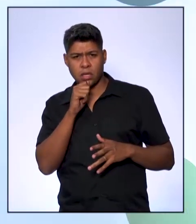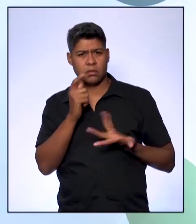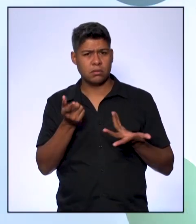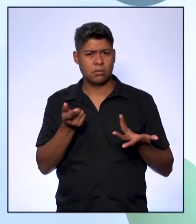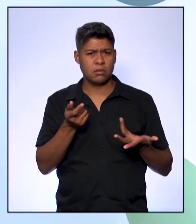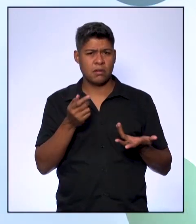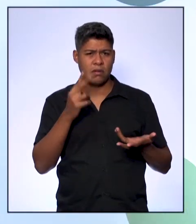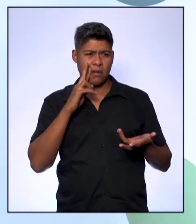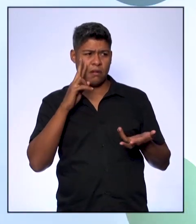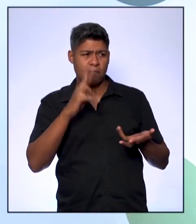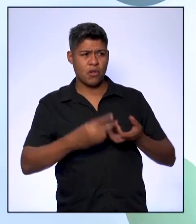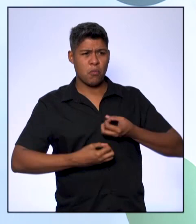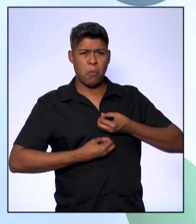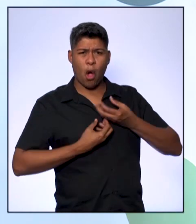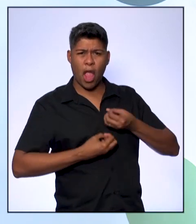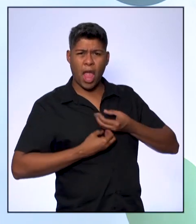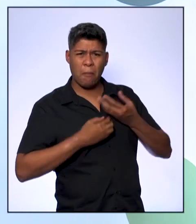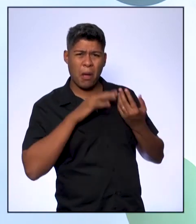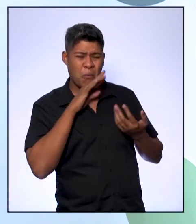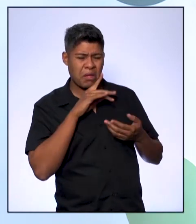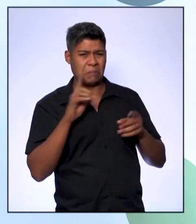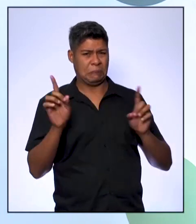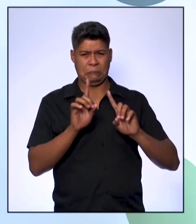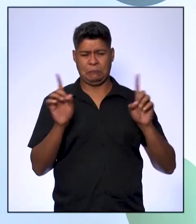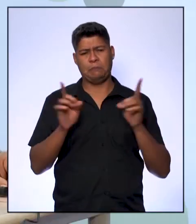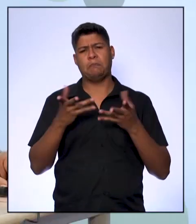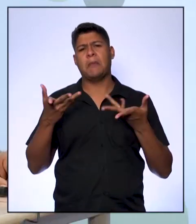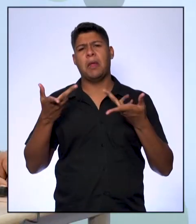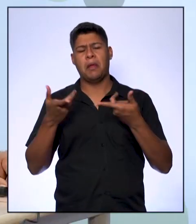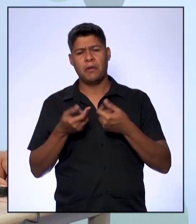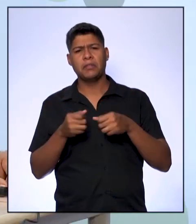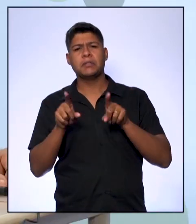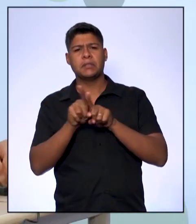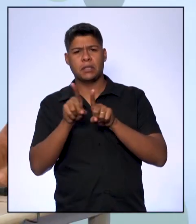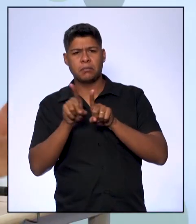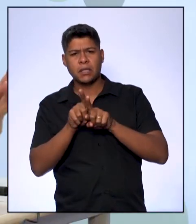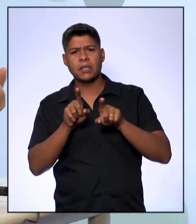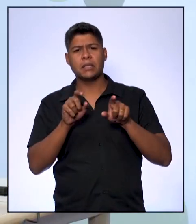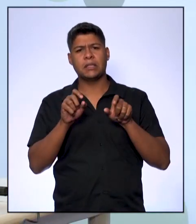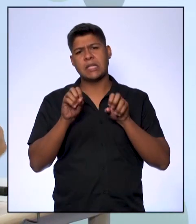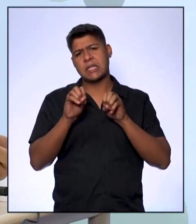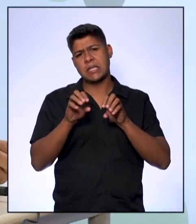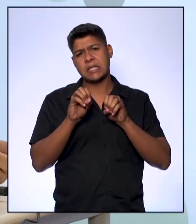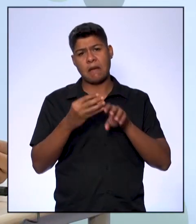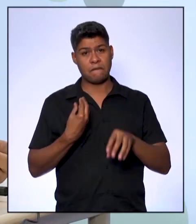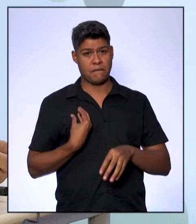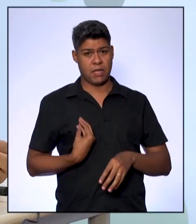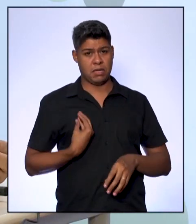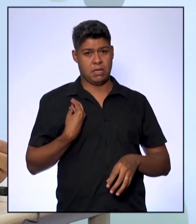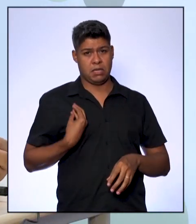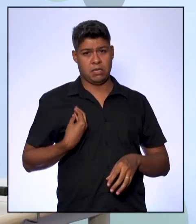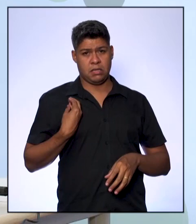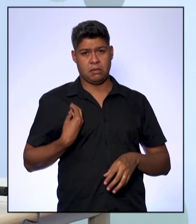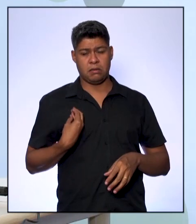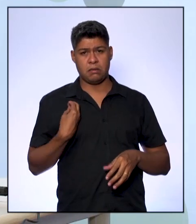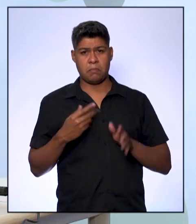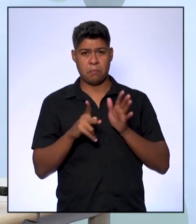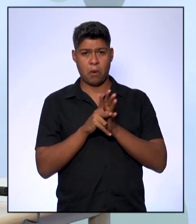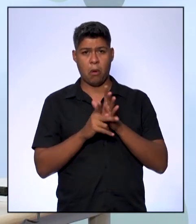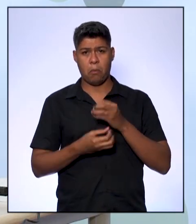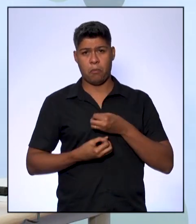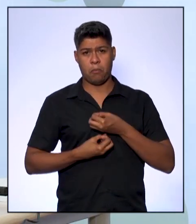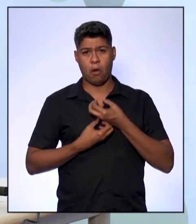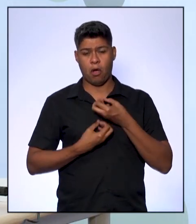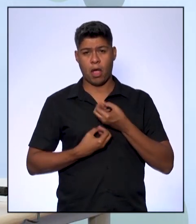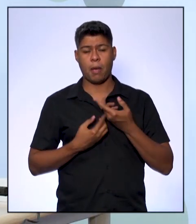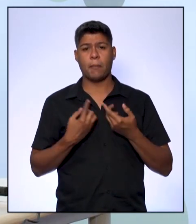hoje eu nunca vi nenhum foi uma ruim dessa mulher essa mulher é você para ela também trabalha uma questão existencial aí no seu poema